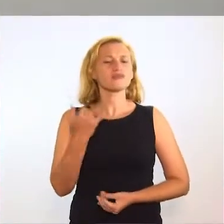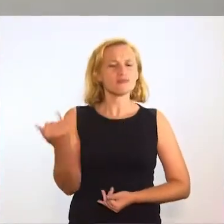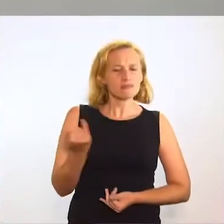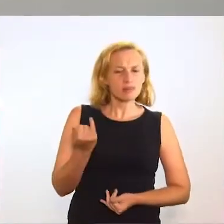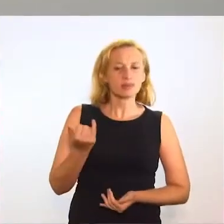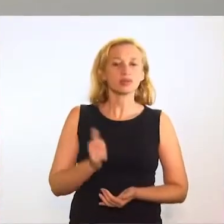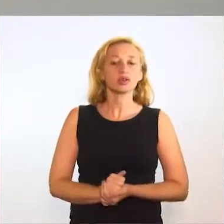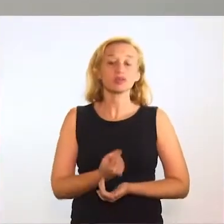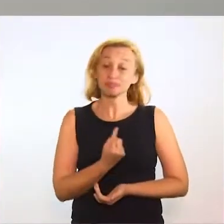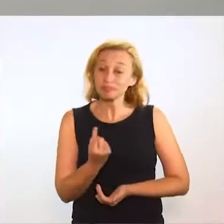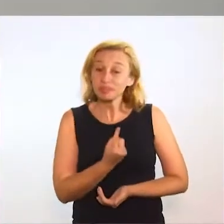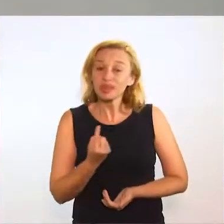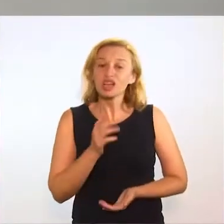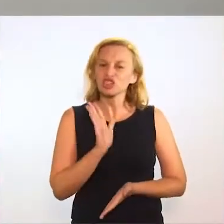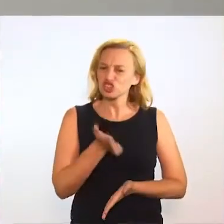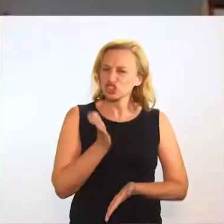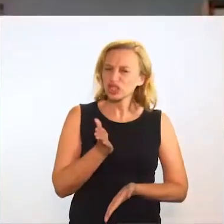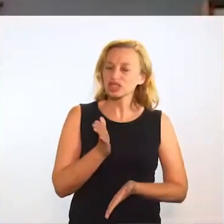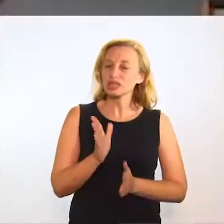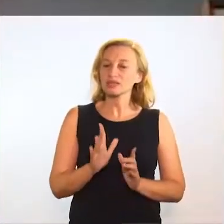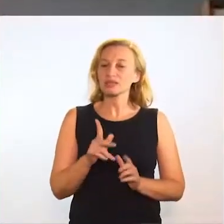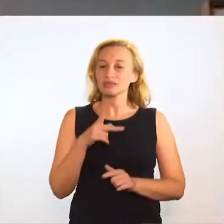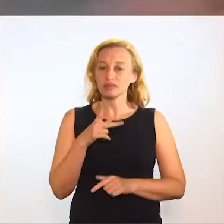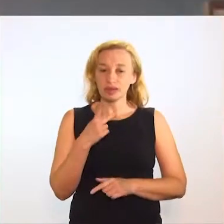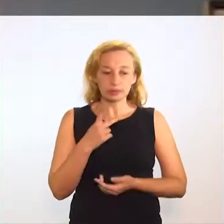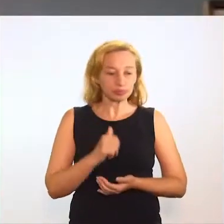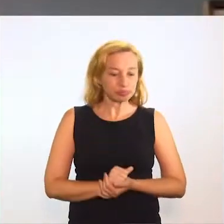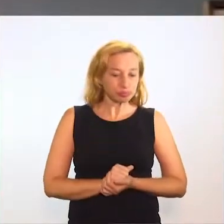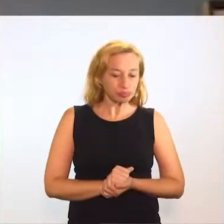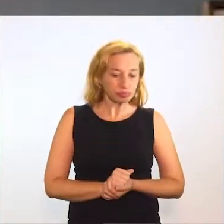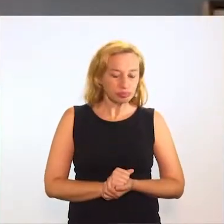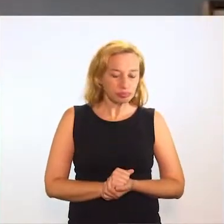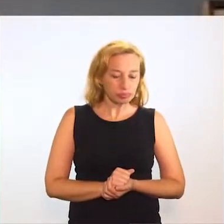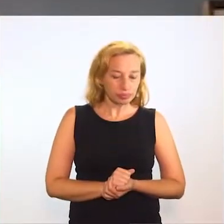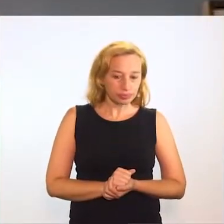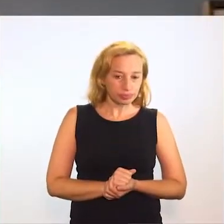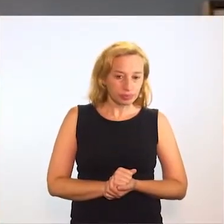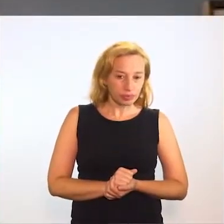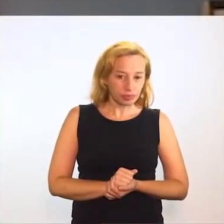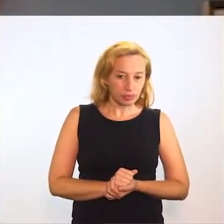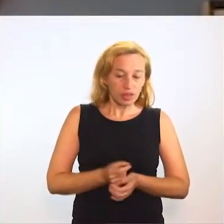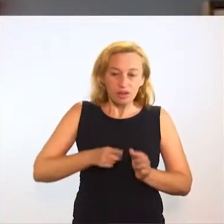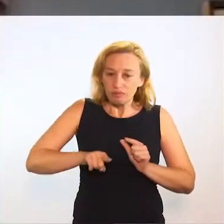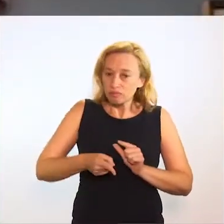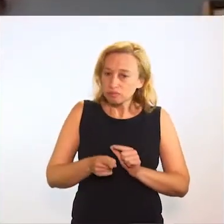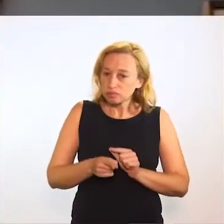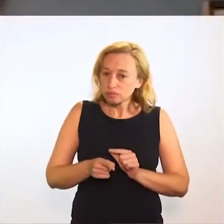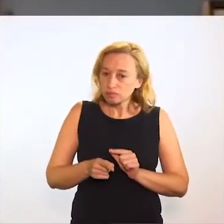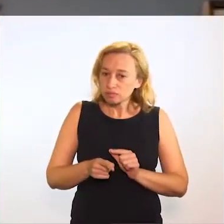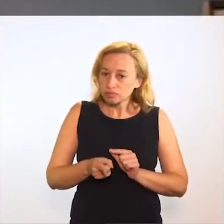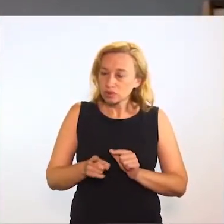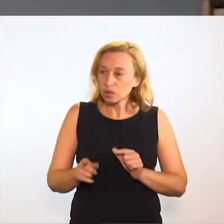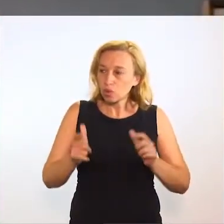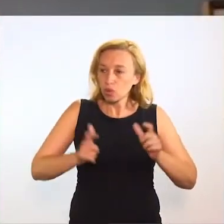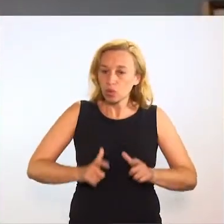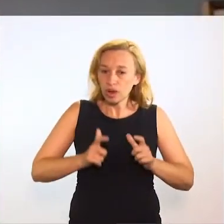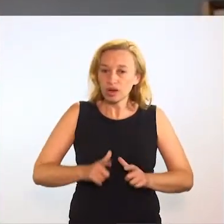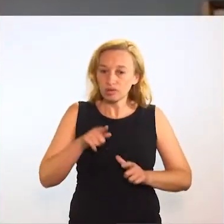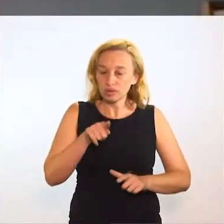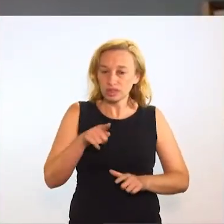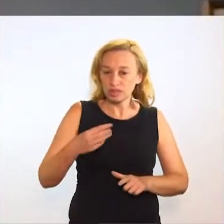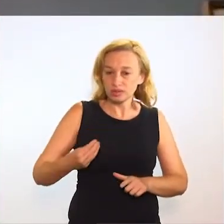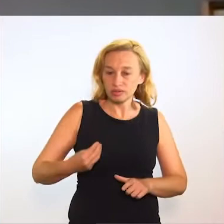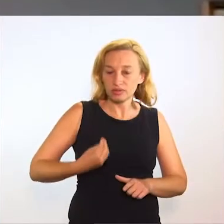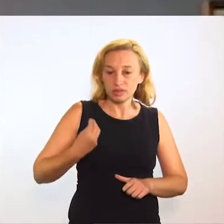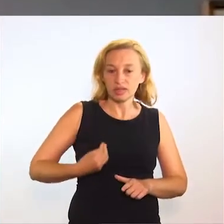Ana, conta pra gente, você já tinha uma atuação que vai muito além do lugar que